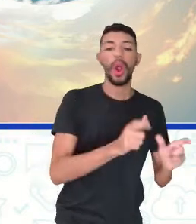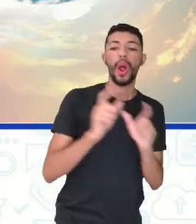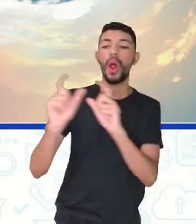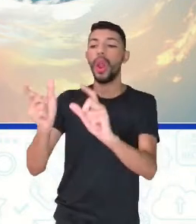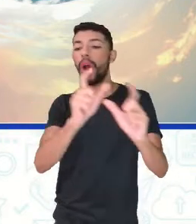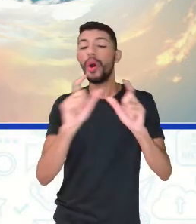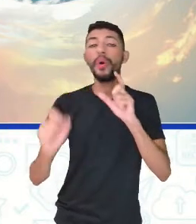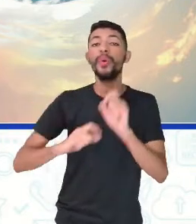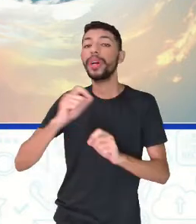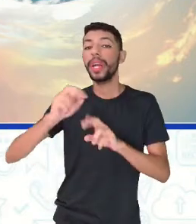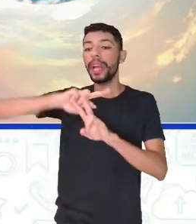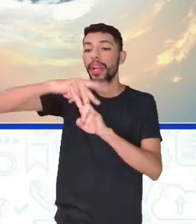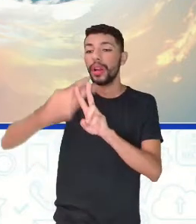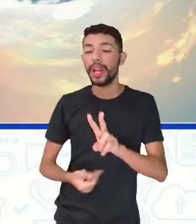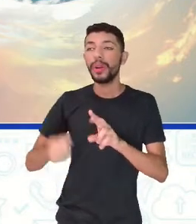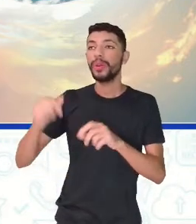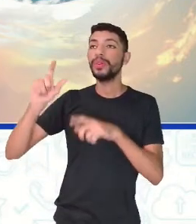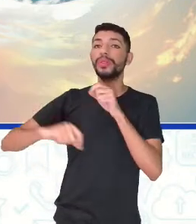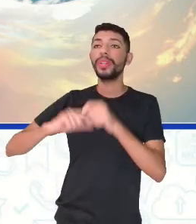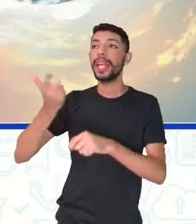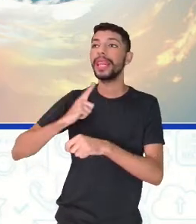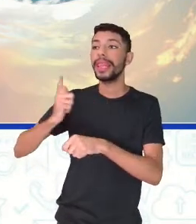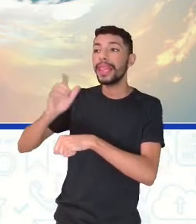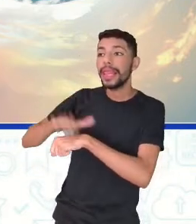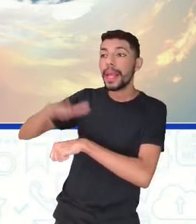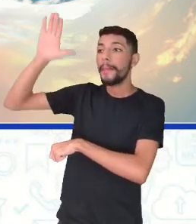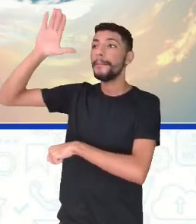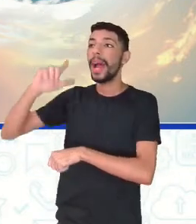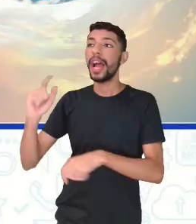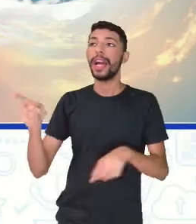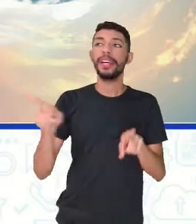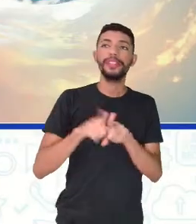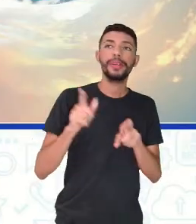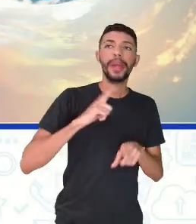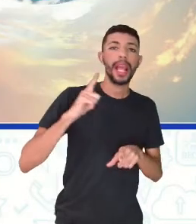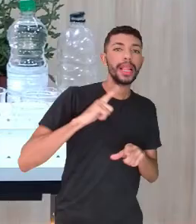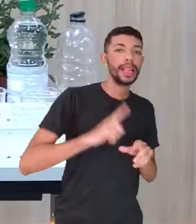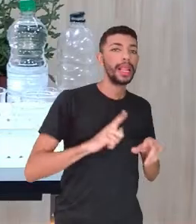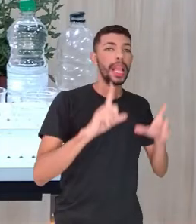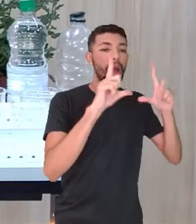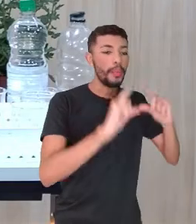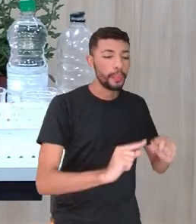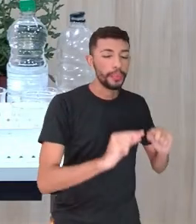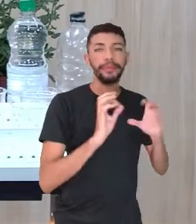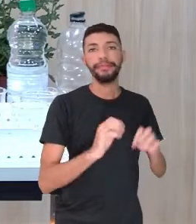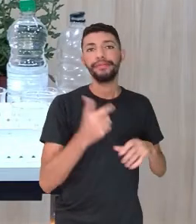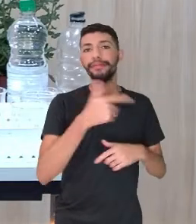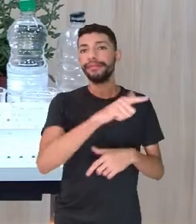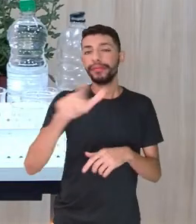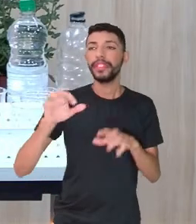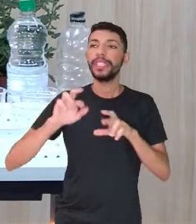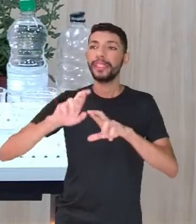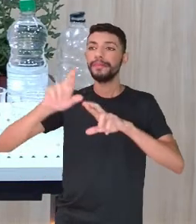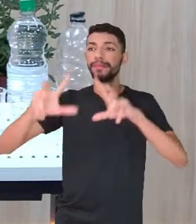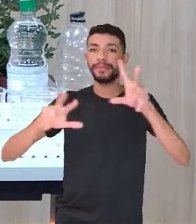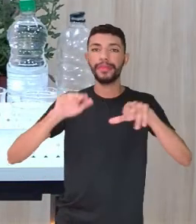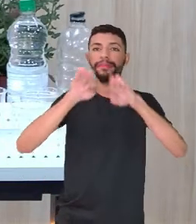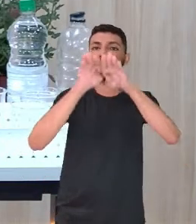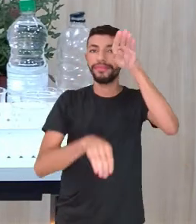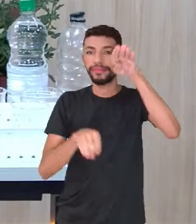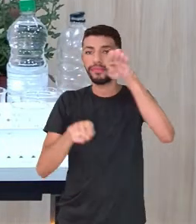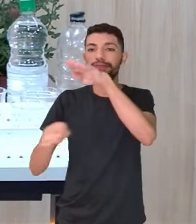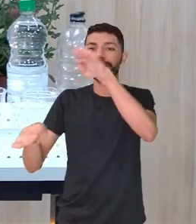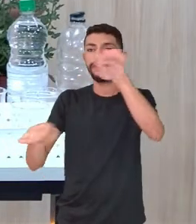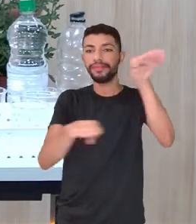esses recursos, eles estão em maior quantidade, em outros já não tem. Então, não é uma